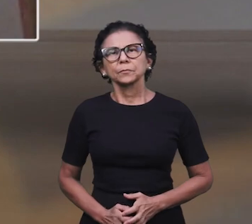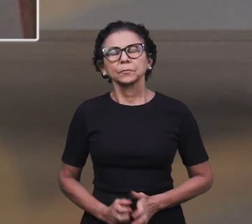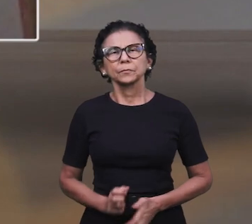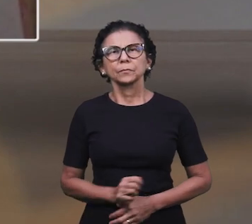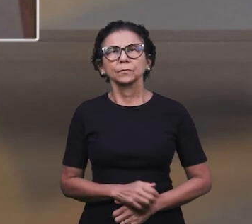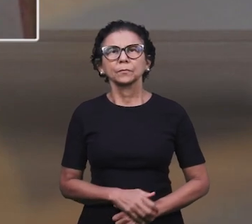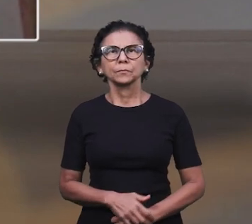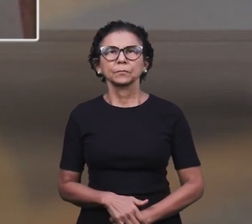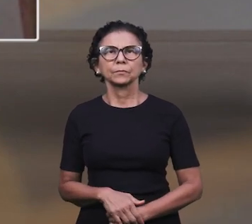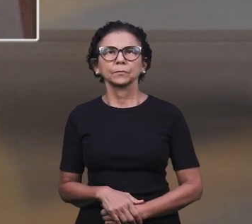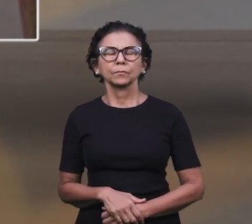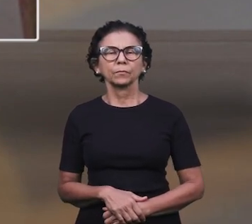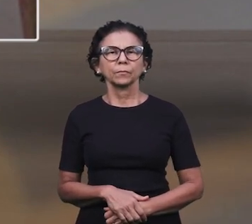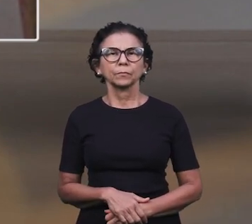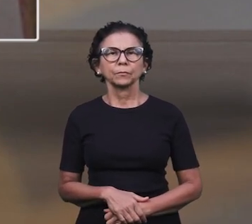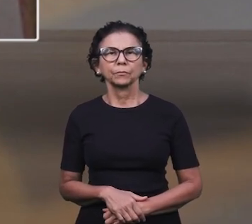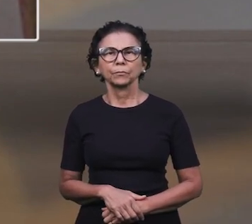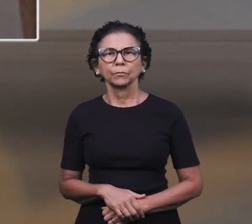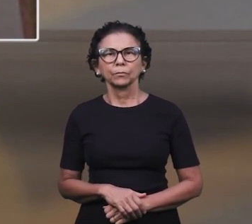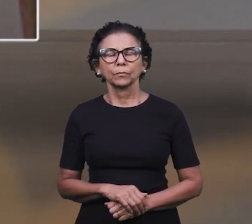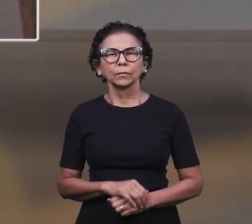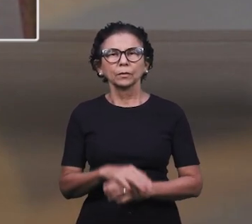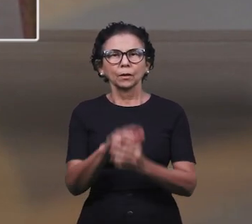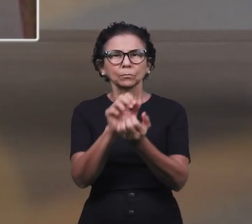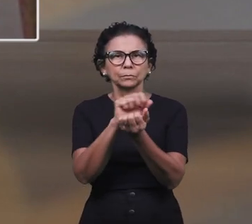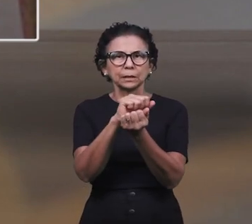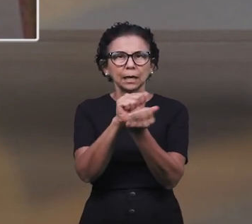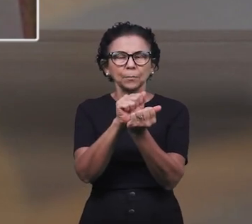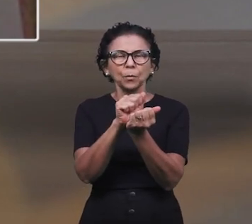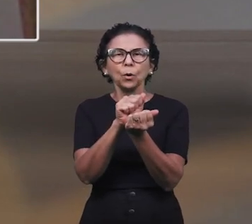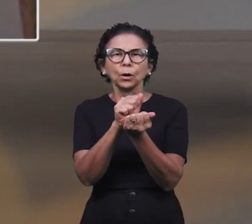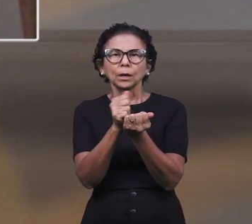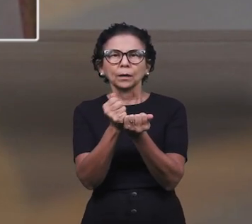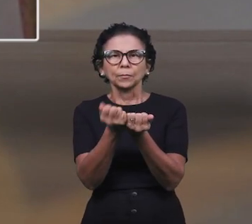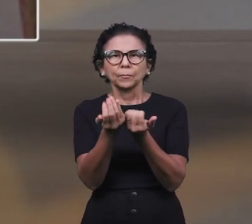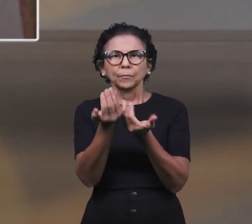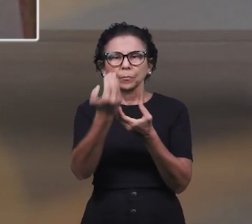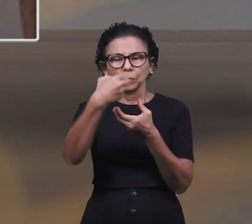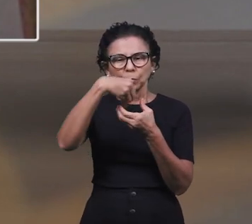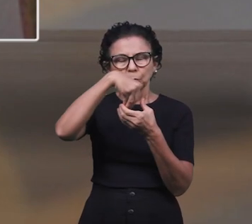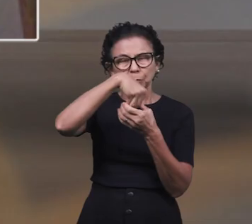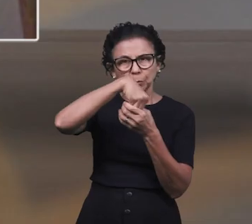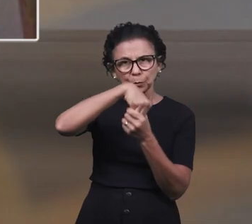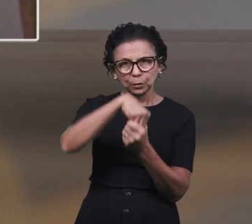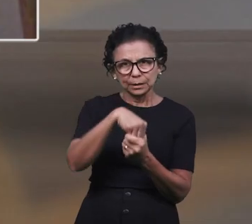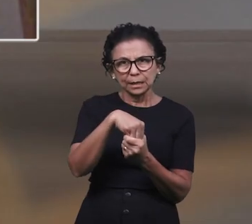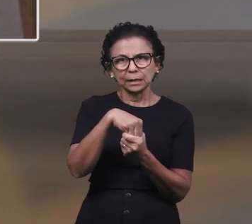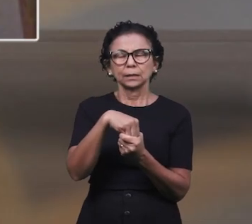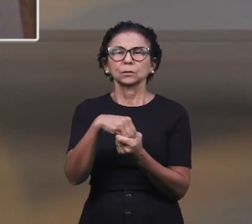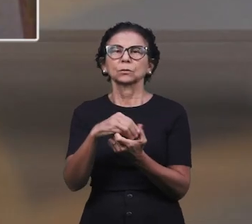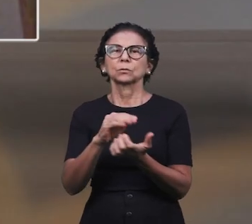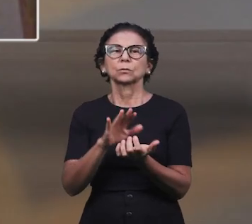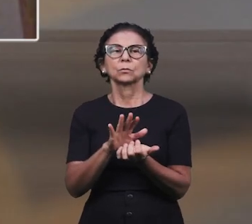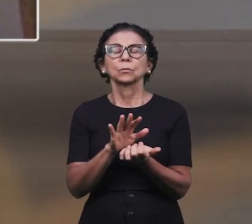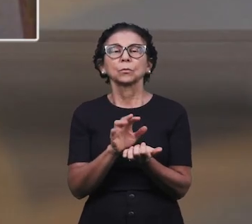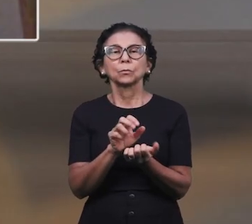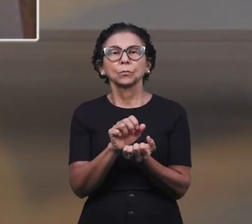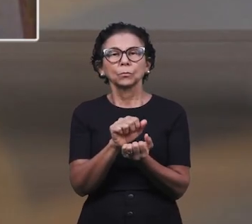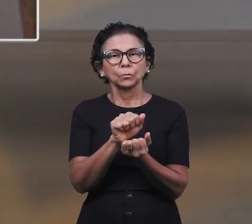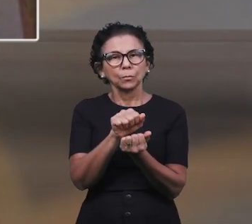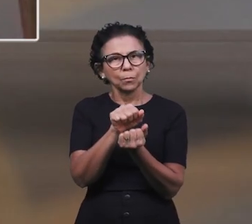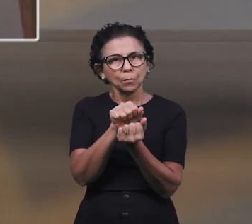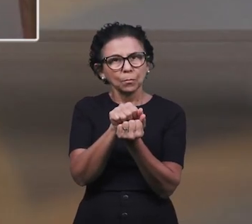A principal doença é a doença cárie, que afeta a superfície dos dentes,